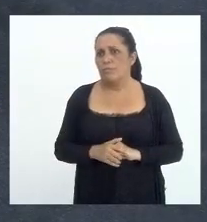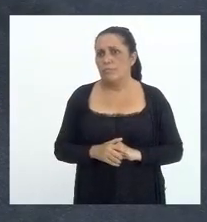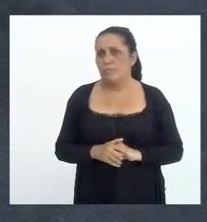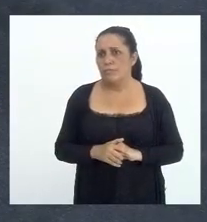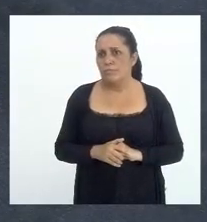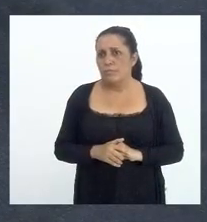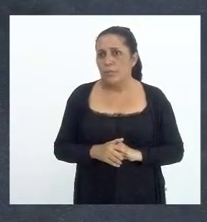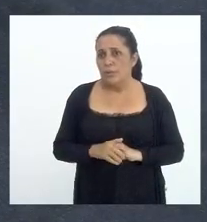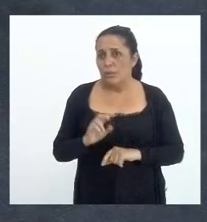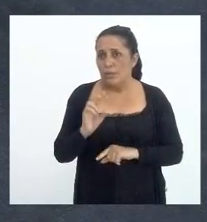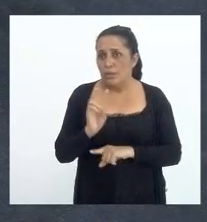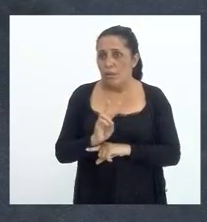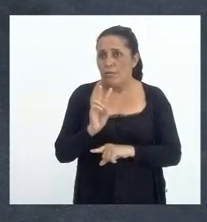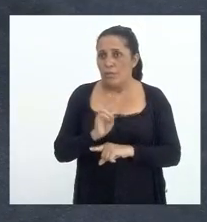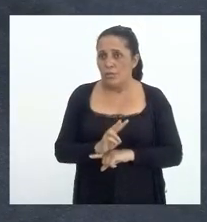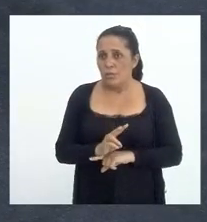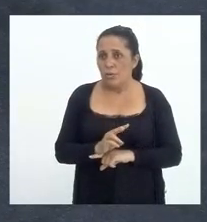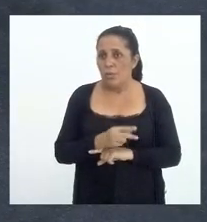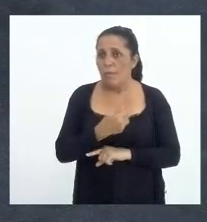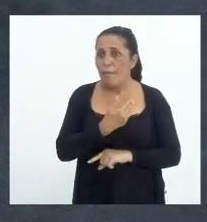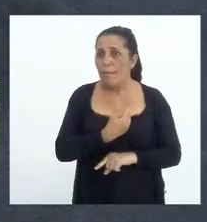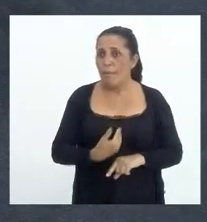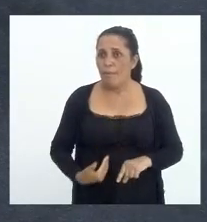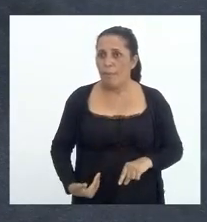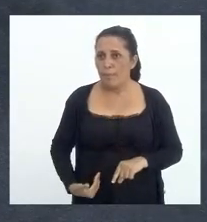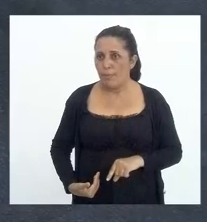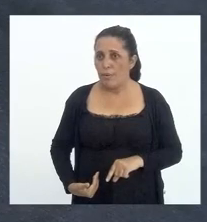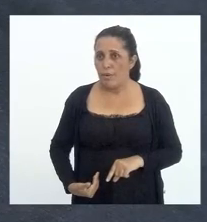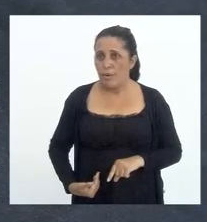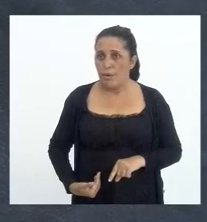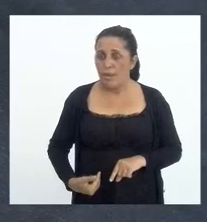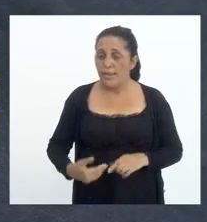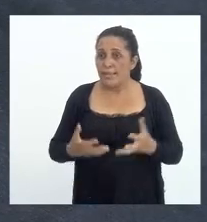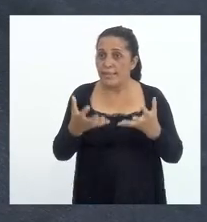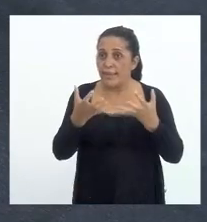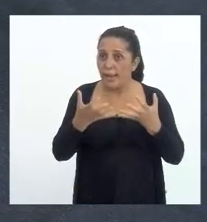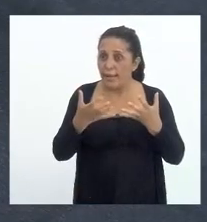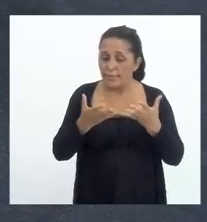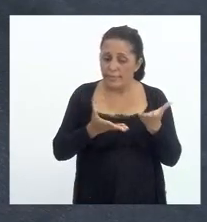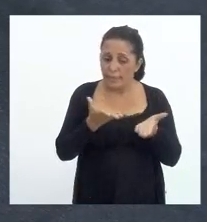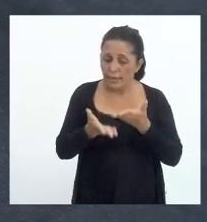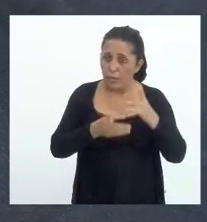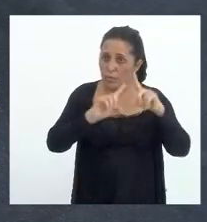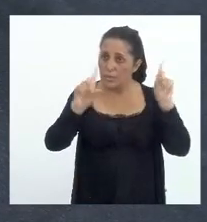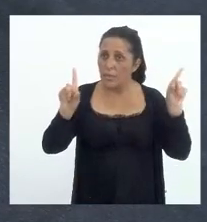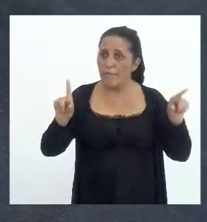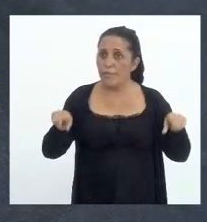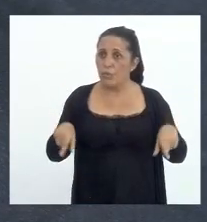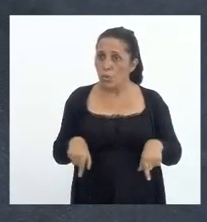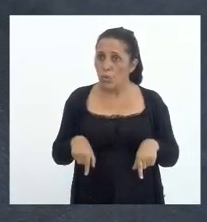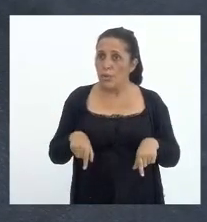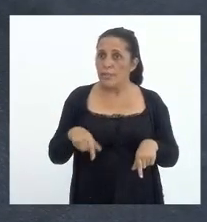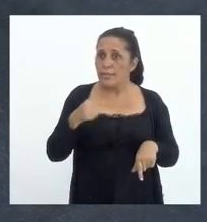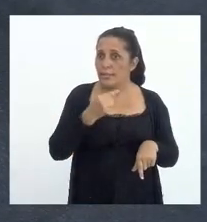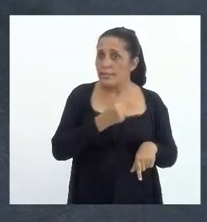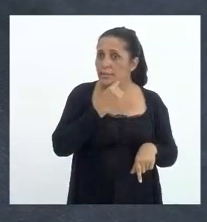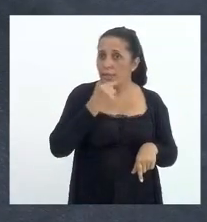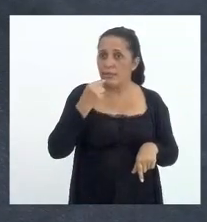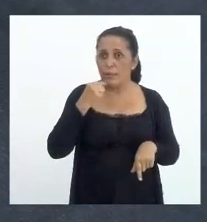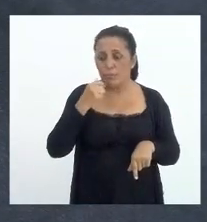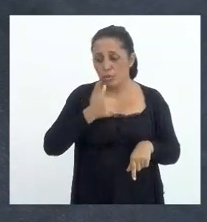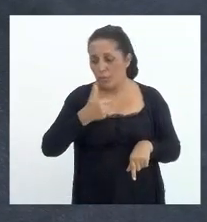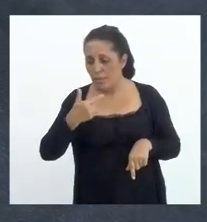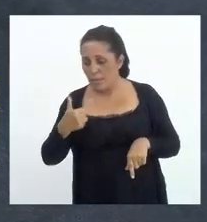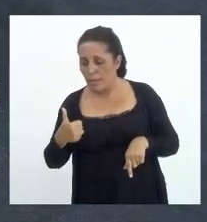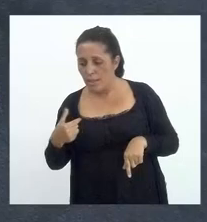Defensor Público Geral Rodrigo, Vossa Excelência não vai acreditar, querem tratar o servidor de setembro de 2013